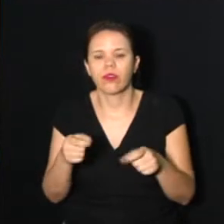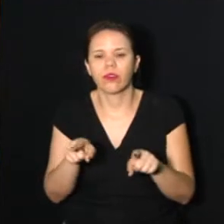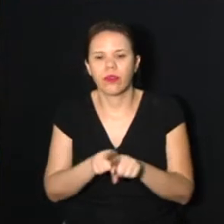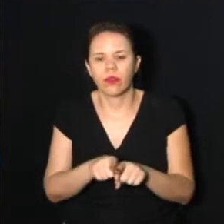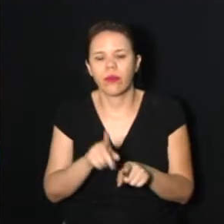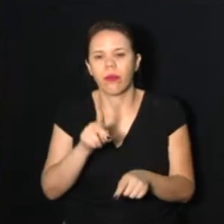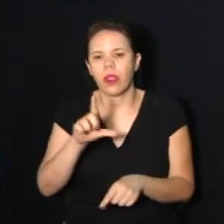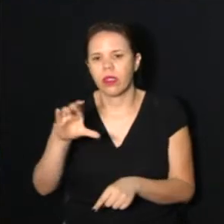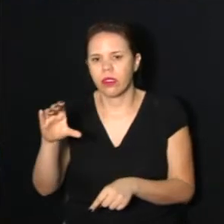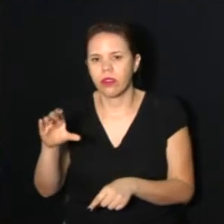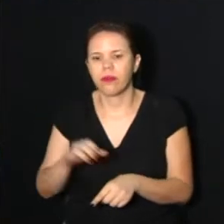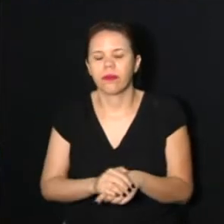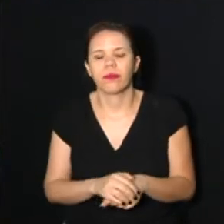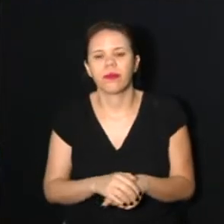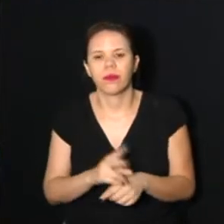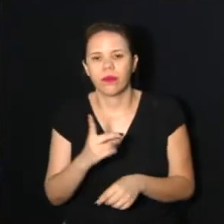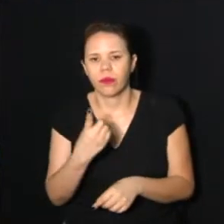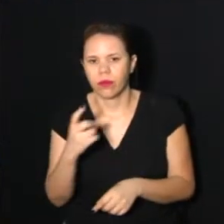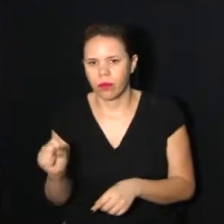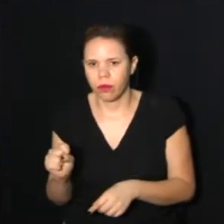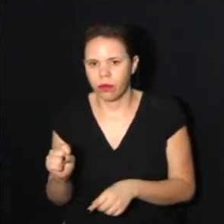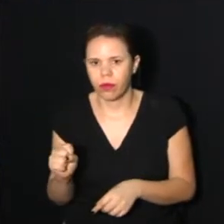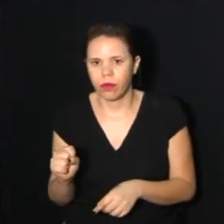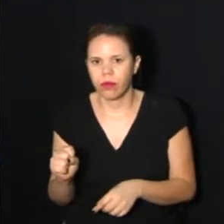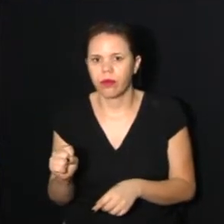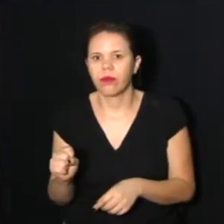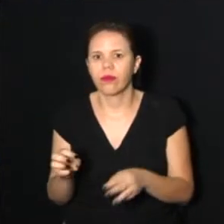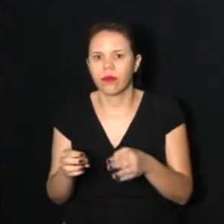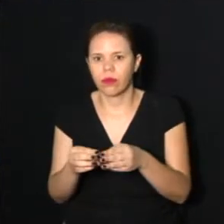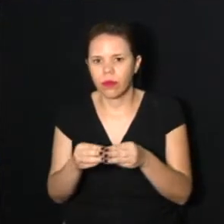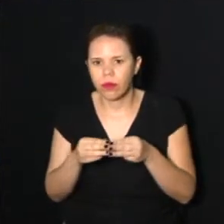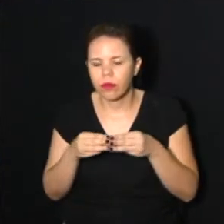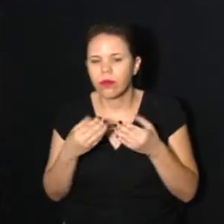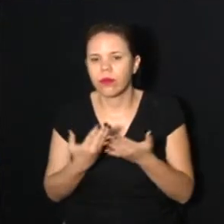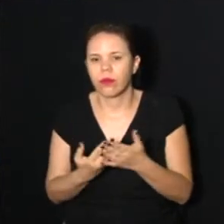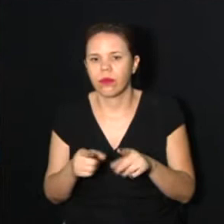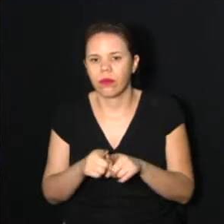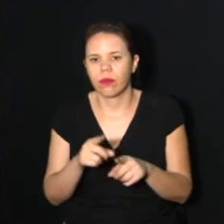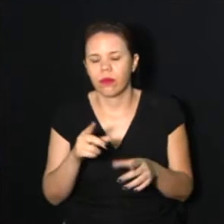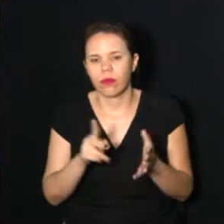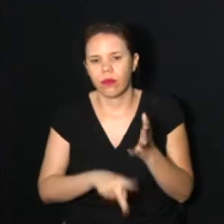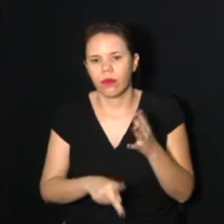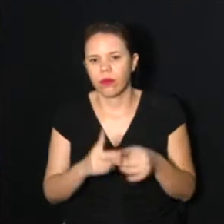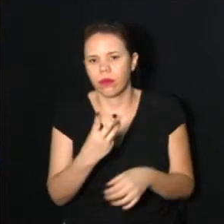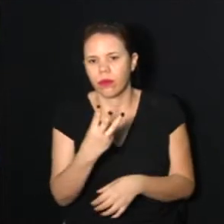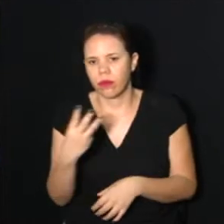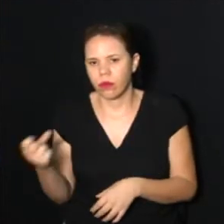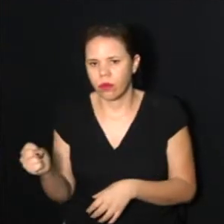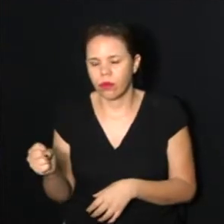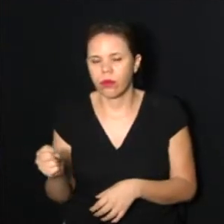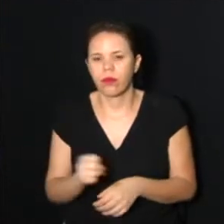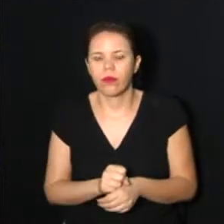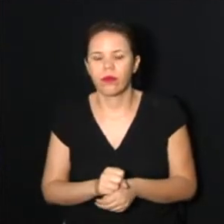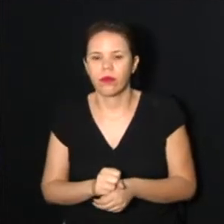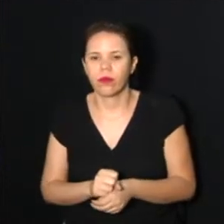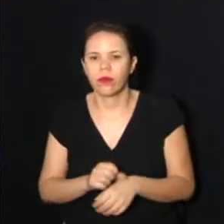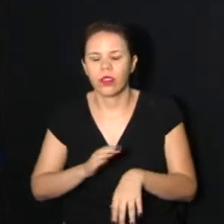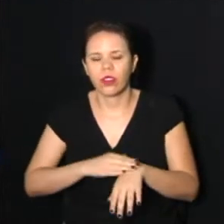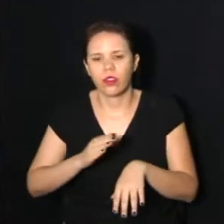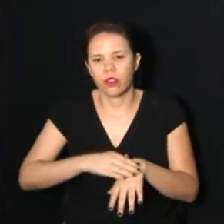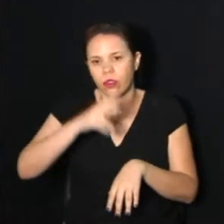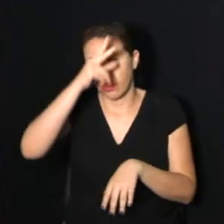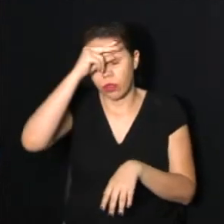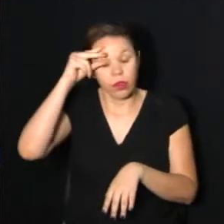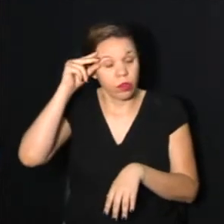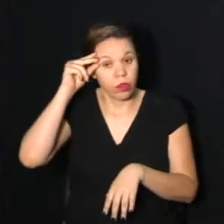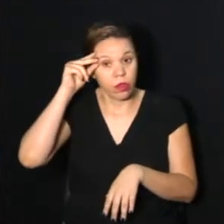PLC 46/2018 e a emenda supressiva de folhas 238, processo 228/067, de autoria do prefeito